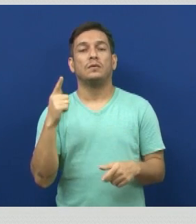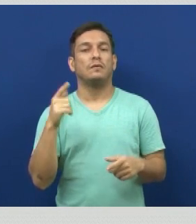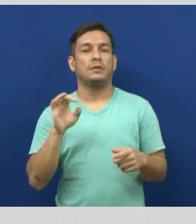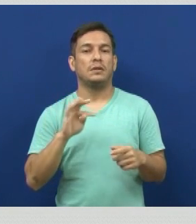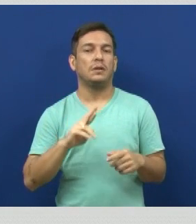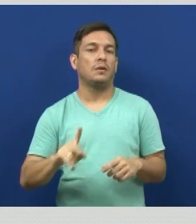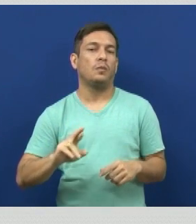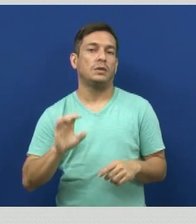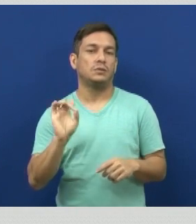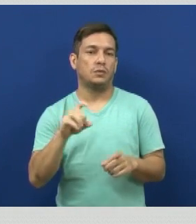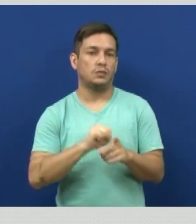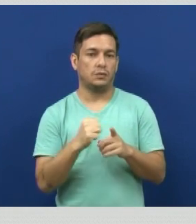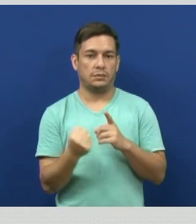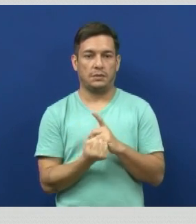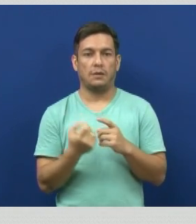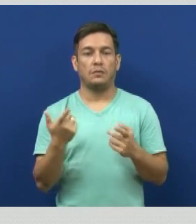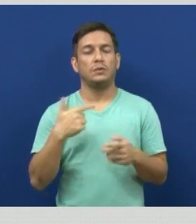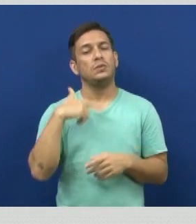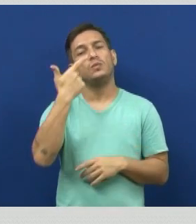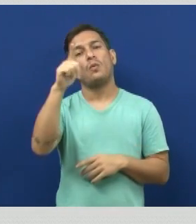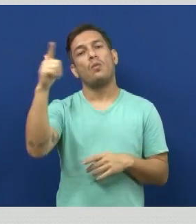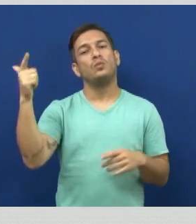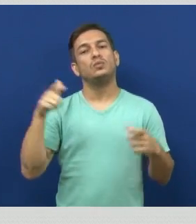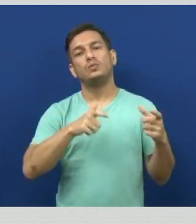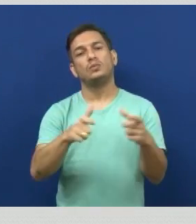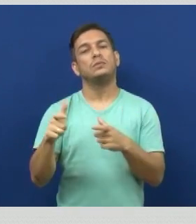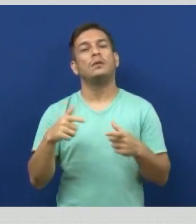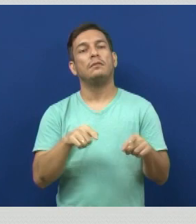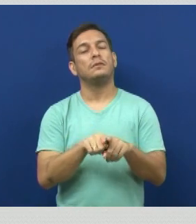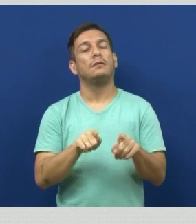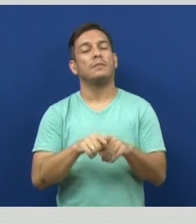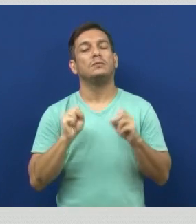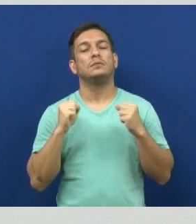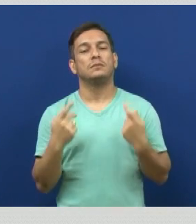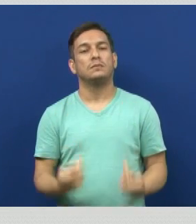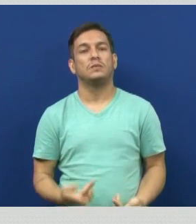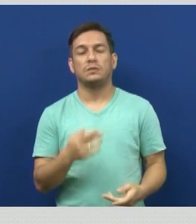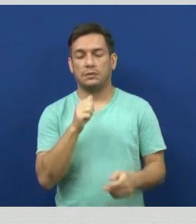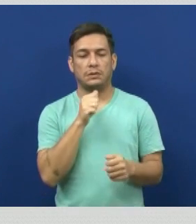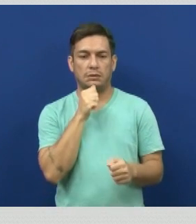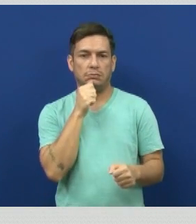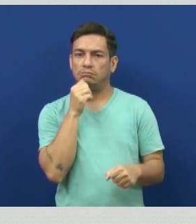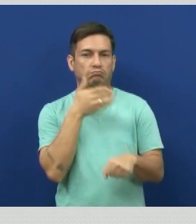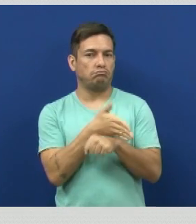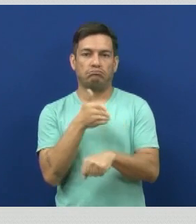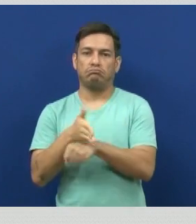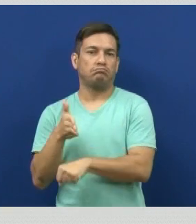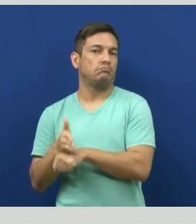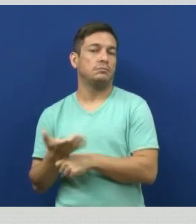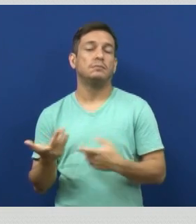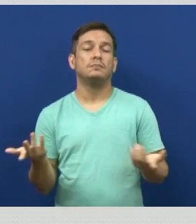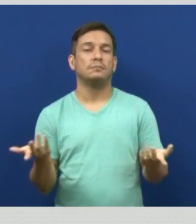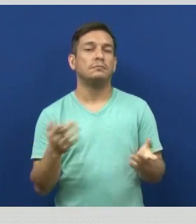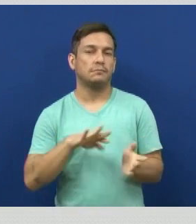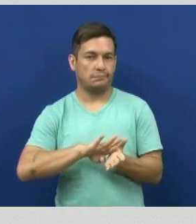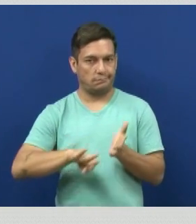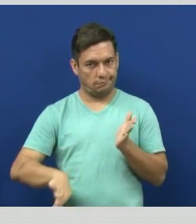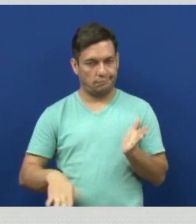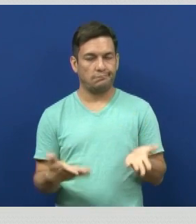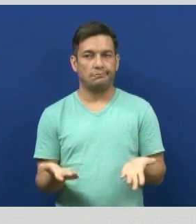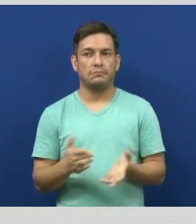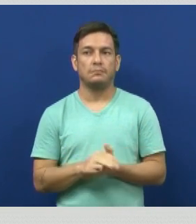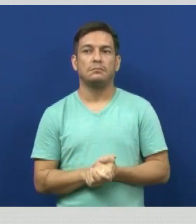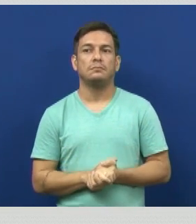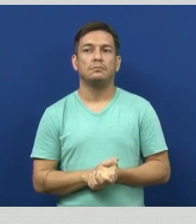só a questão social e os outros espaços onde o ser humano ainda não interferiu. Então ele também está fora de